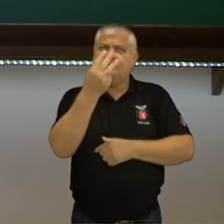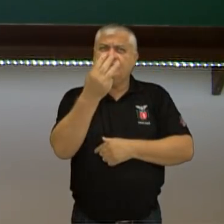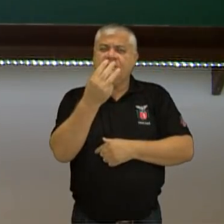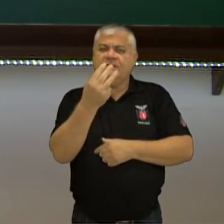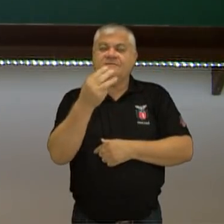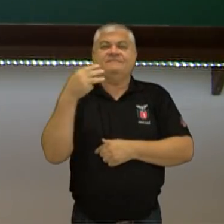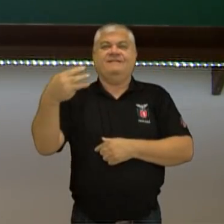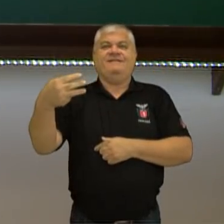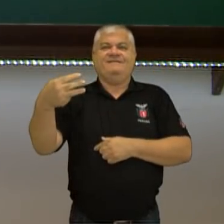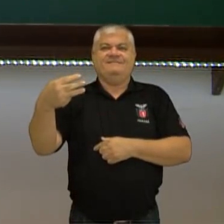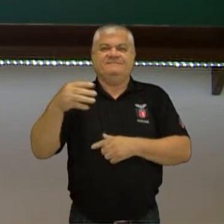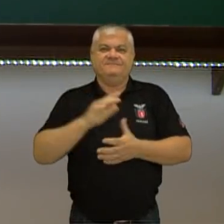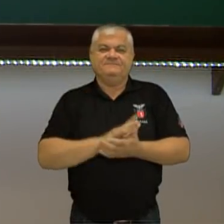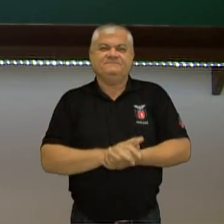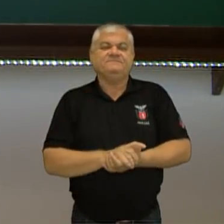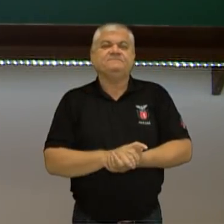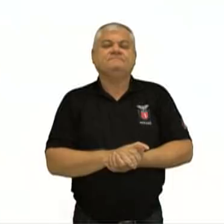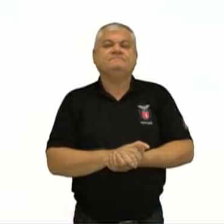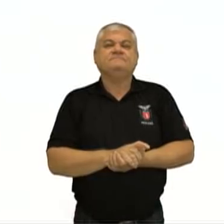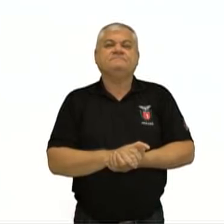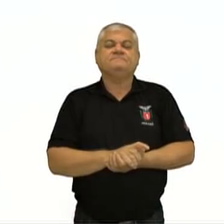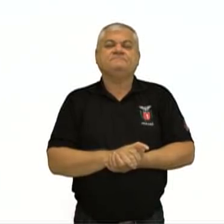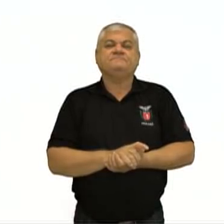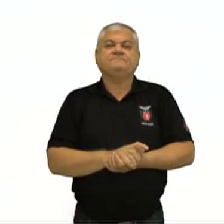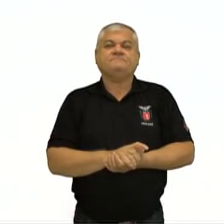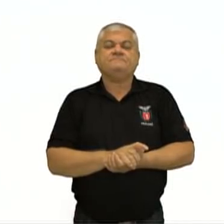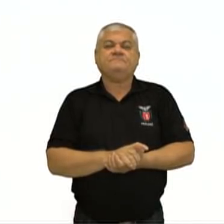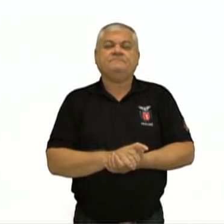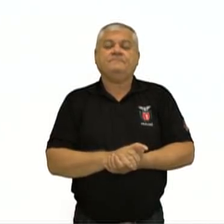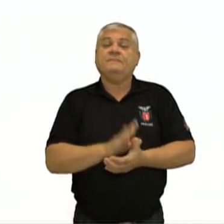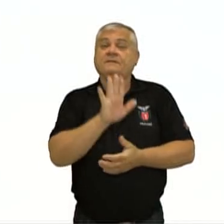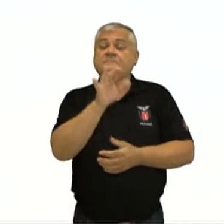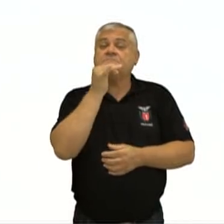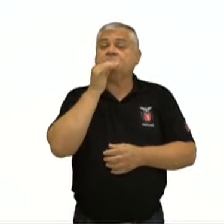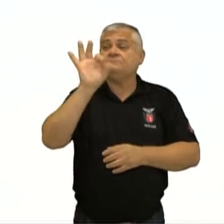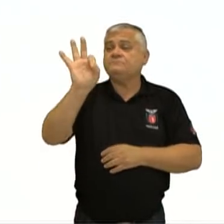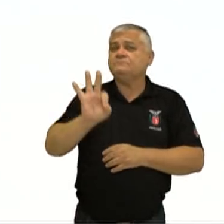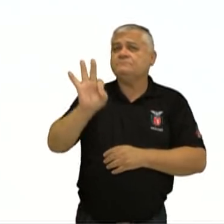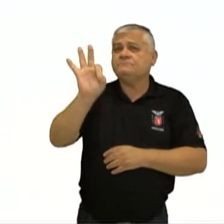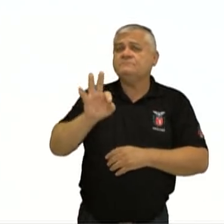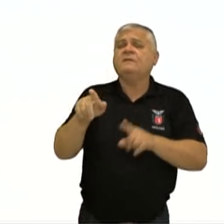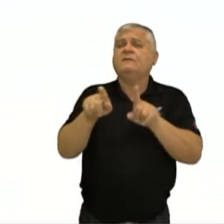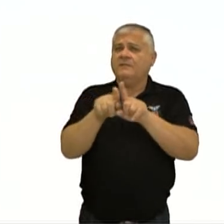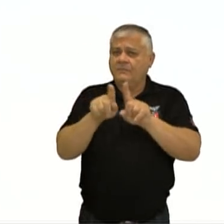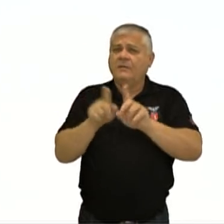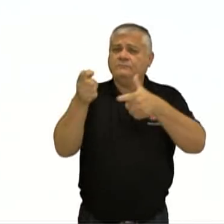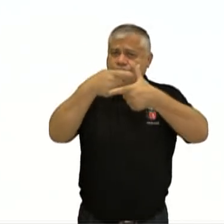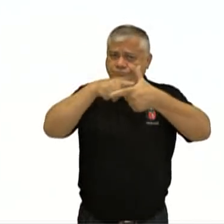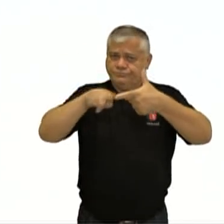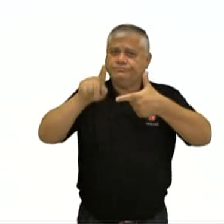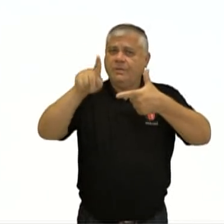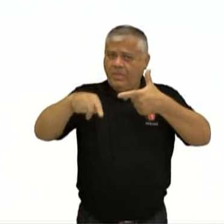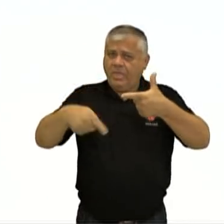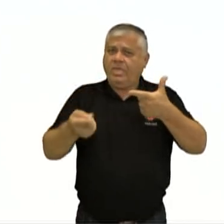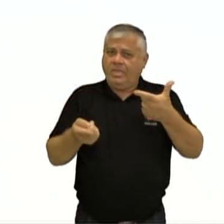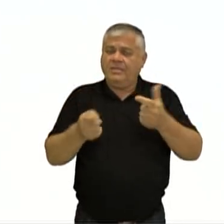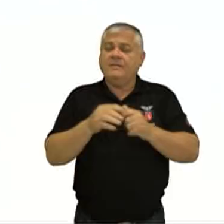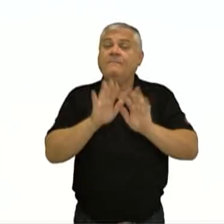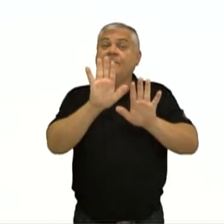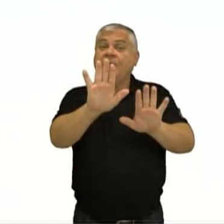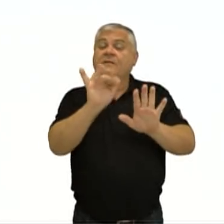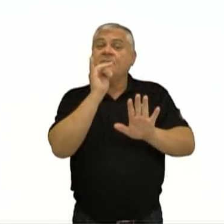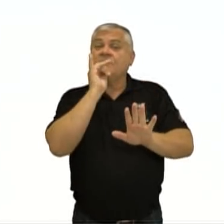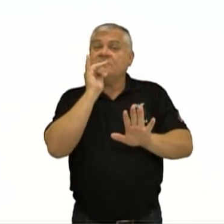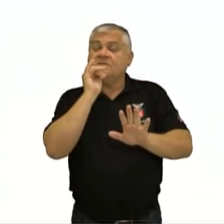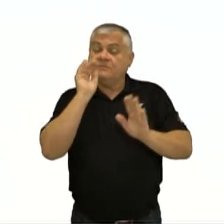Beleza? Agora, veja o seguinte. A porcentagem também é uma fração de uma quantidade. Só que é uma